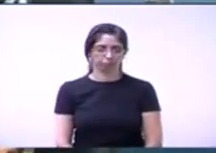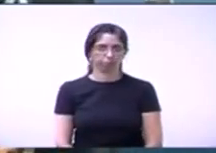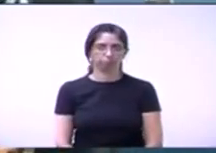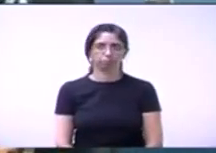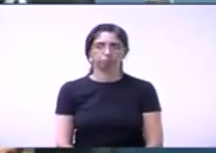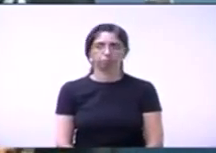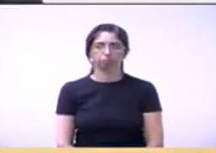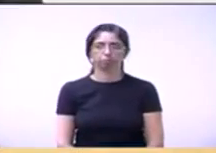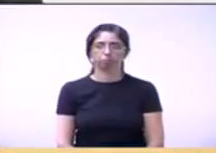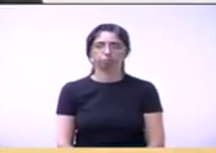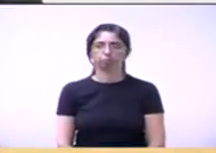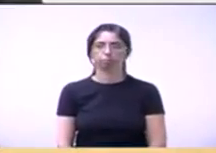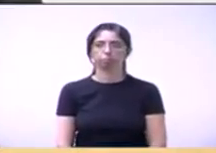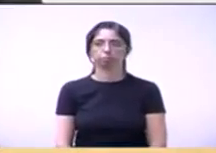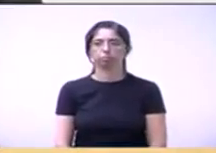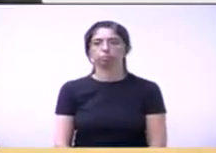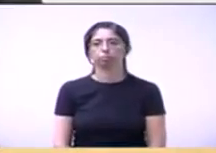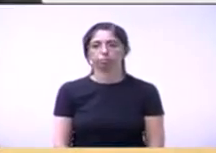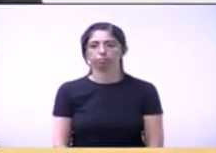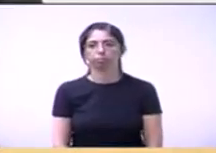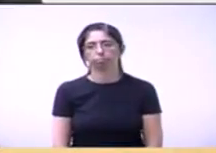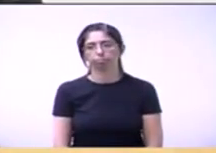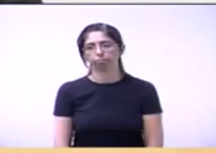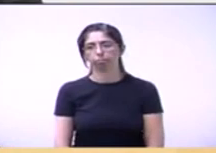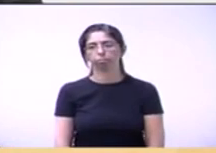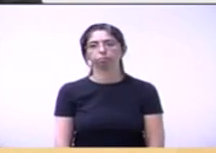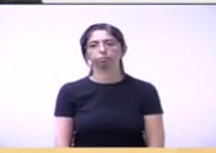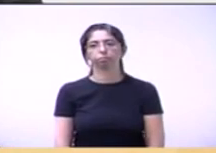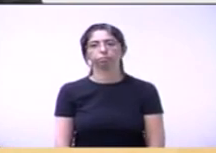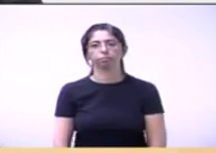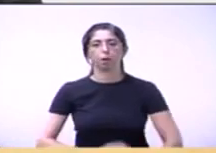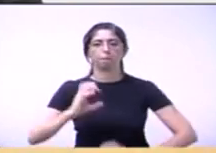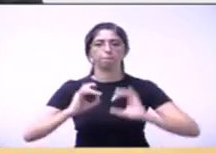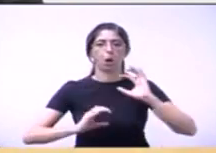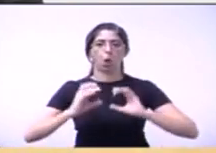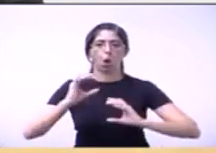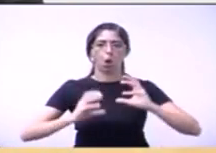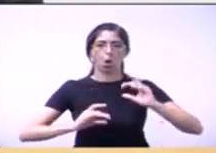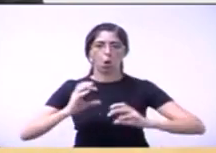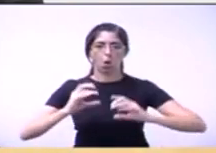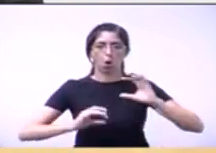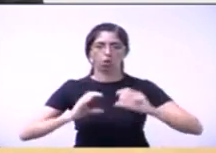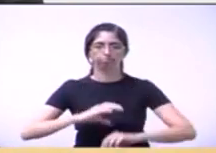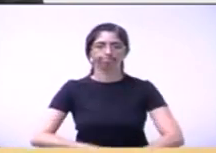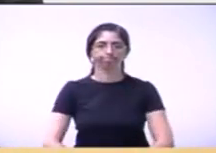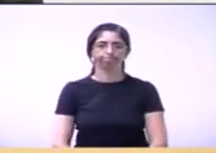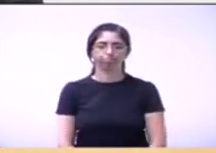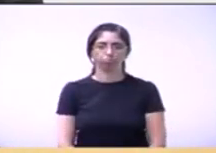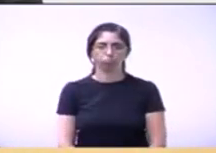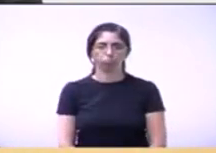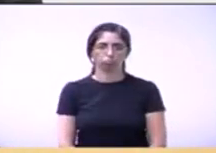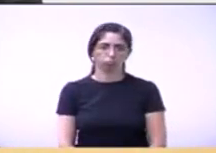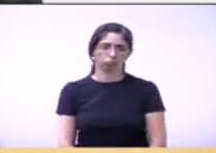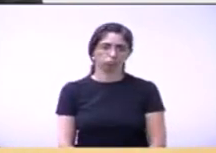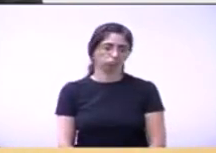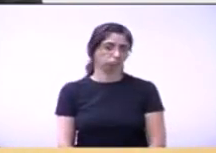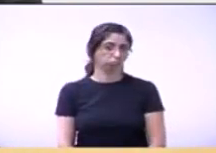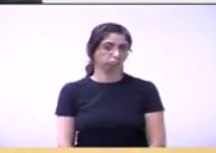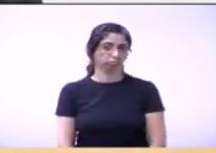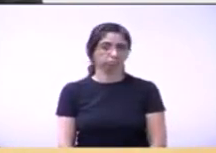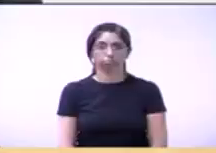Senhores, por favor, assim que a vereadora terminar, eu estou dando tempo para a manifestação. Eu peço, por